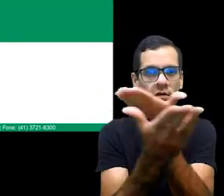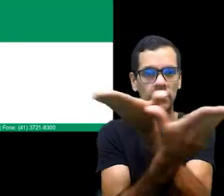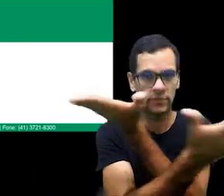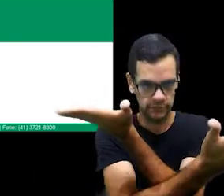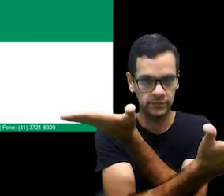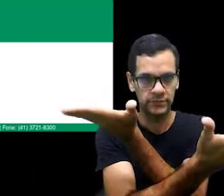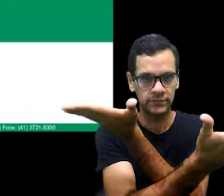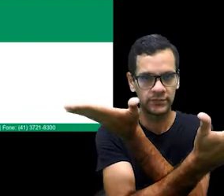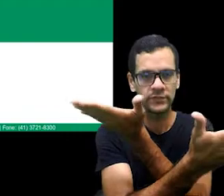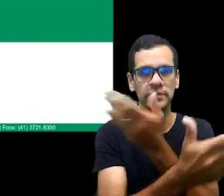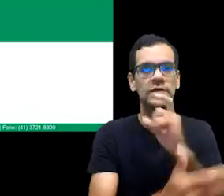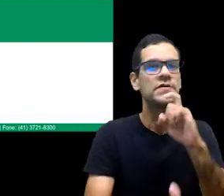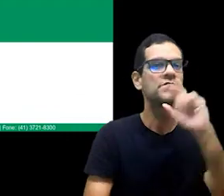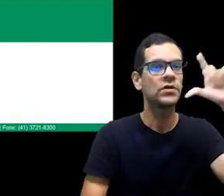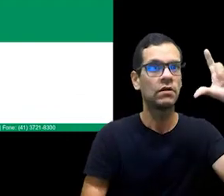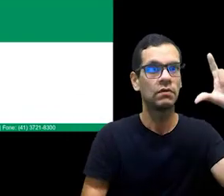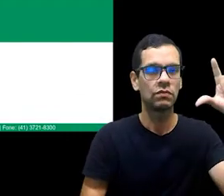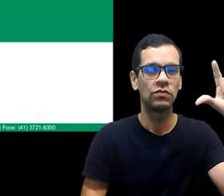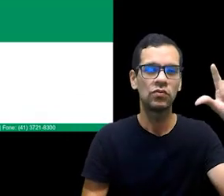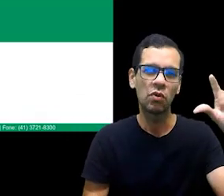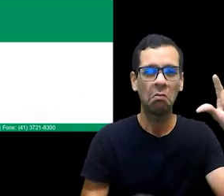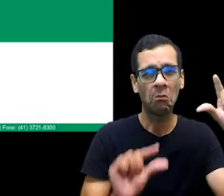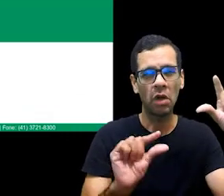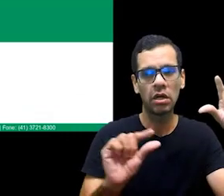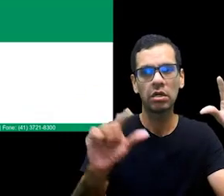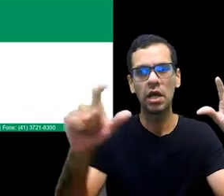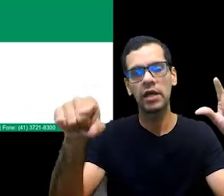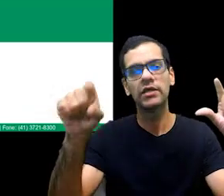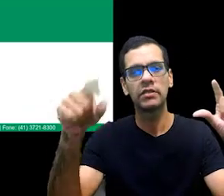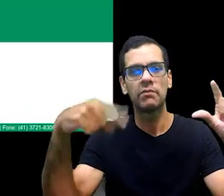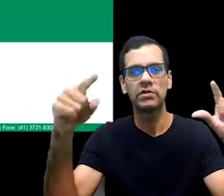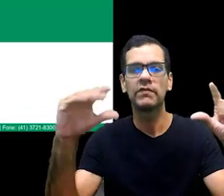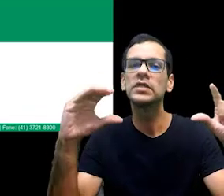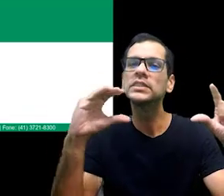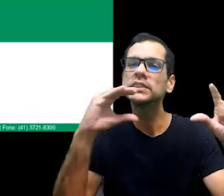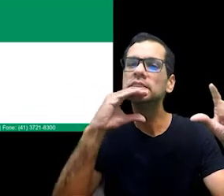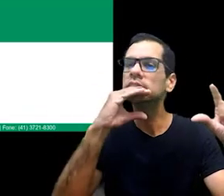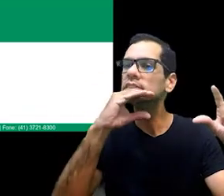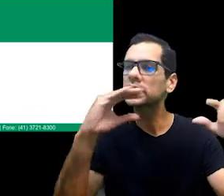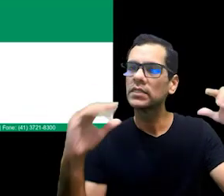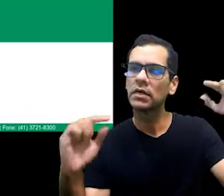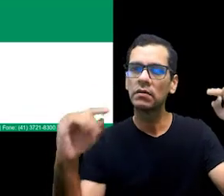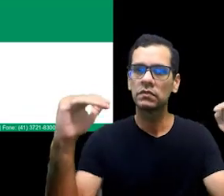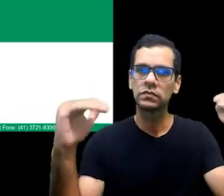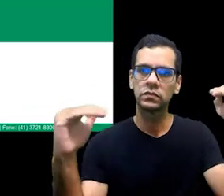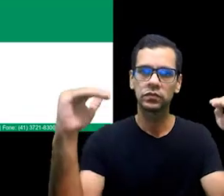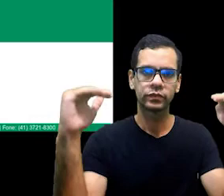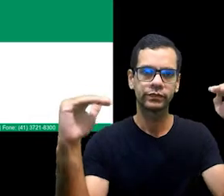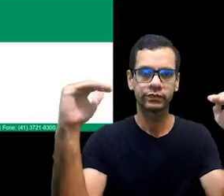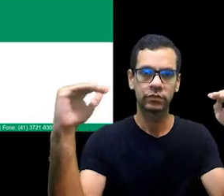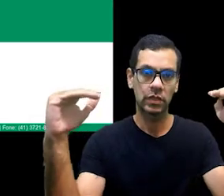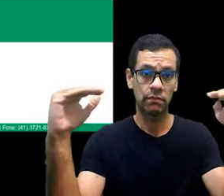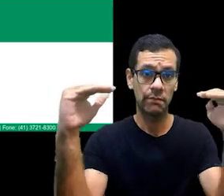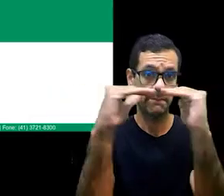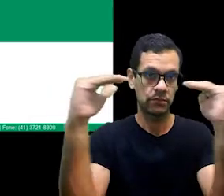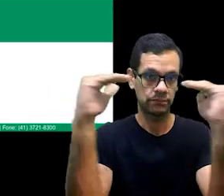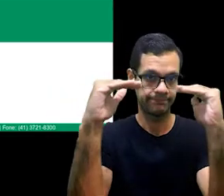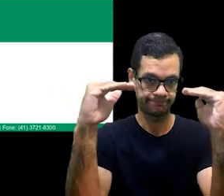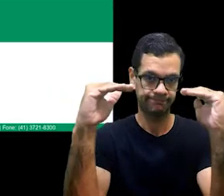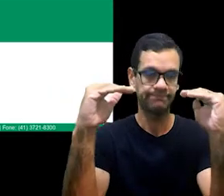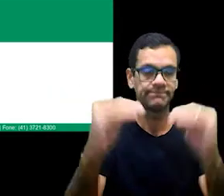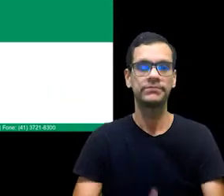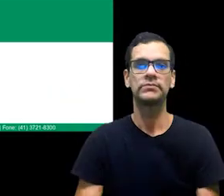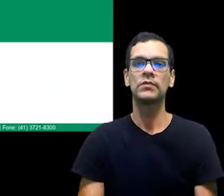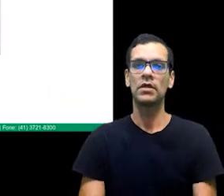se esfria de um modo que pode ser insignificante ou não, depende das proporções envolvidas,